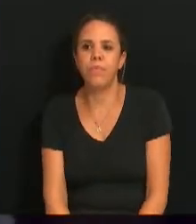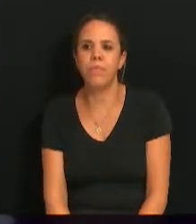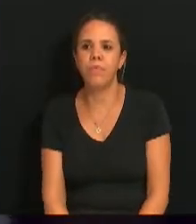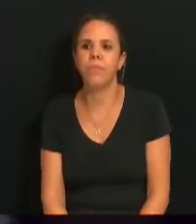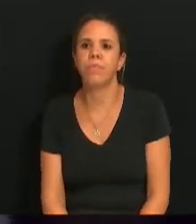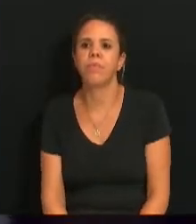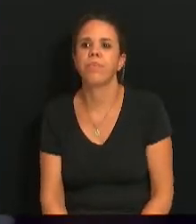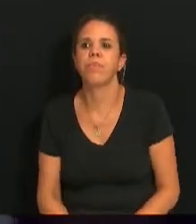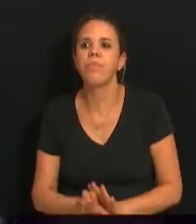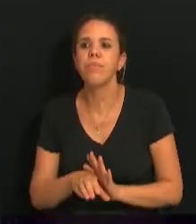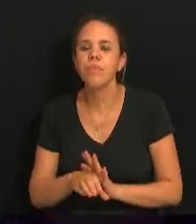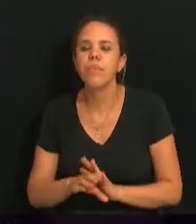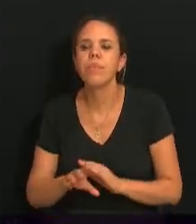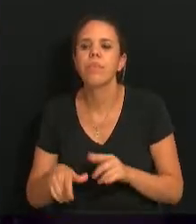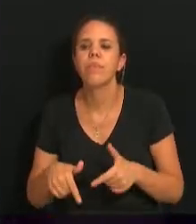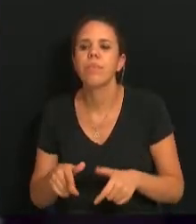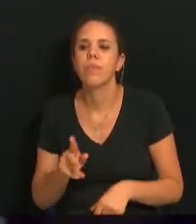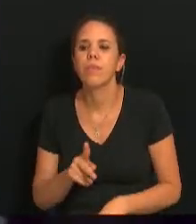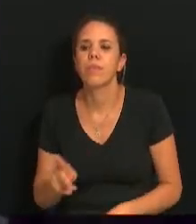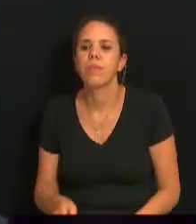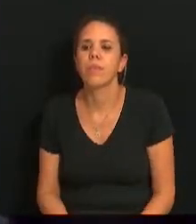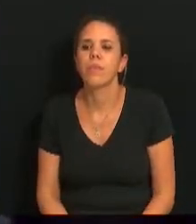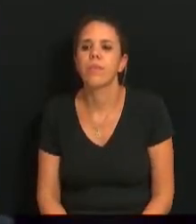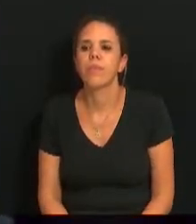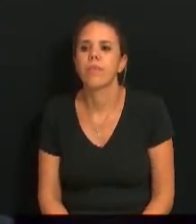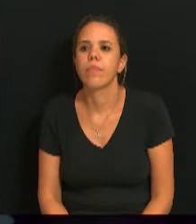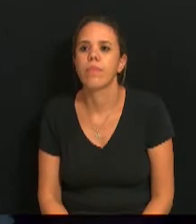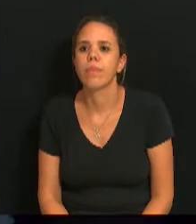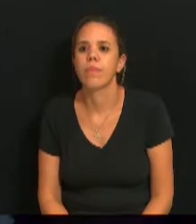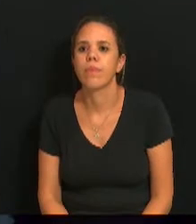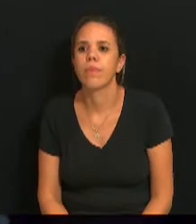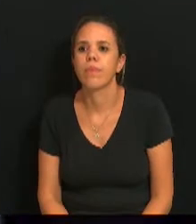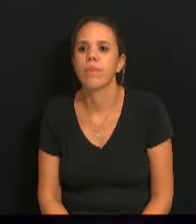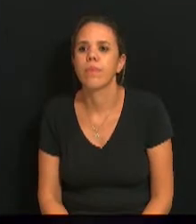concepção do trabalho docente.